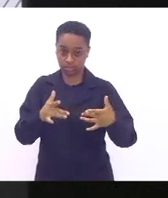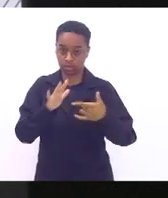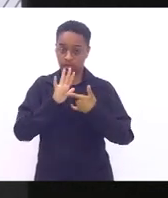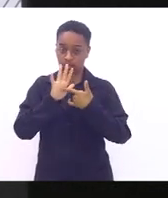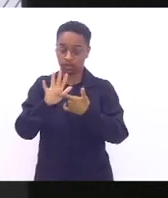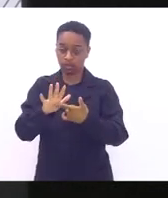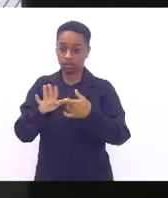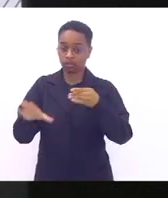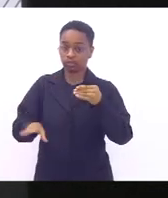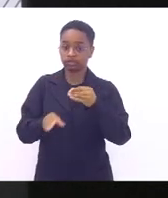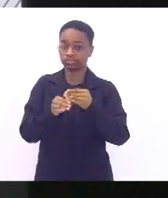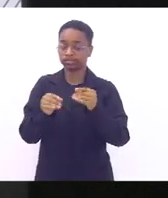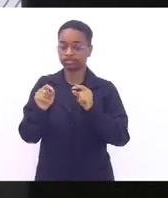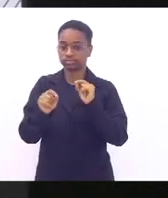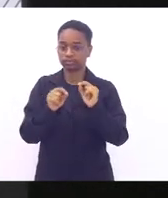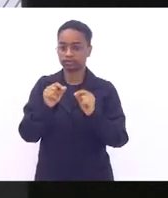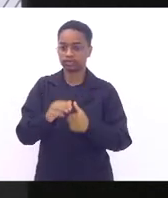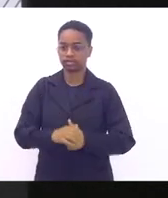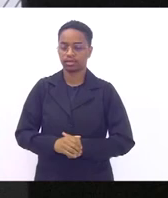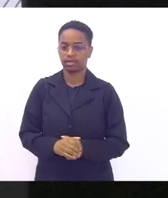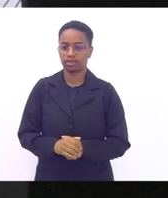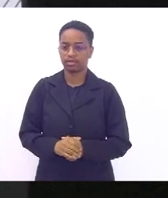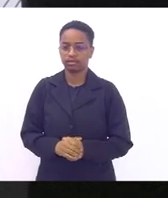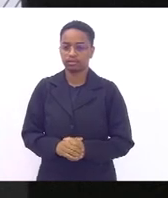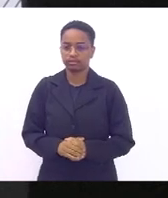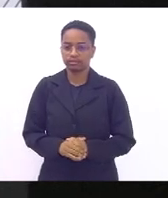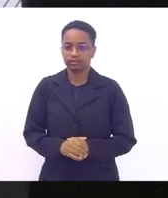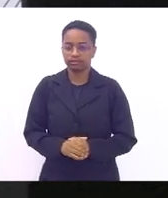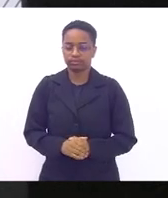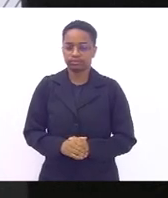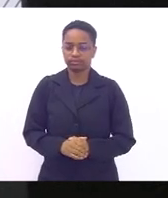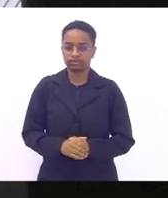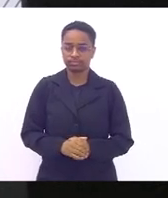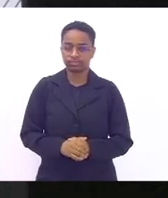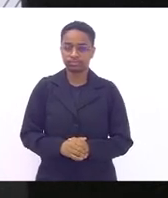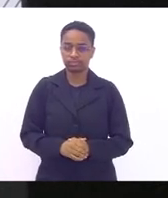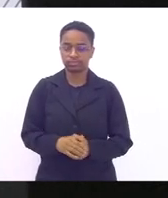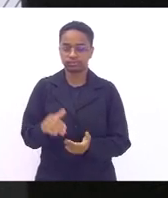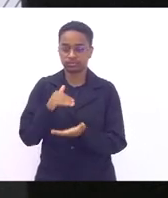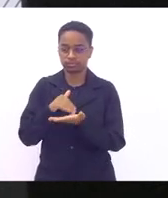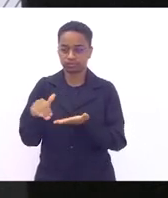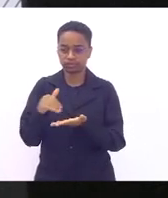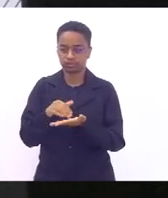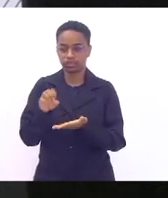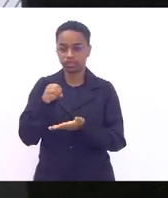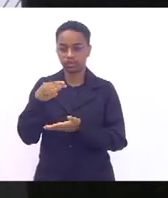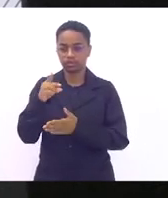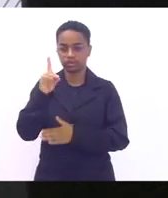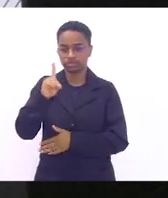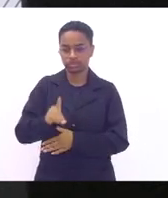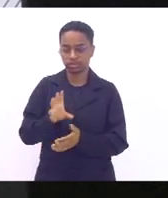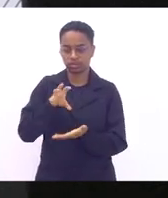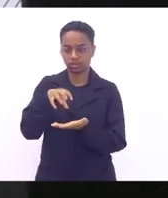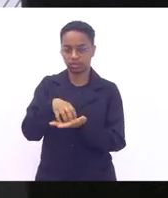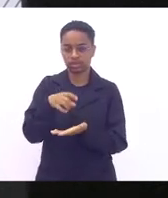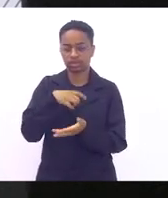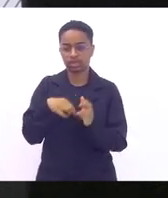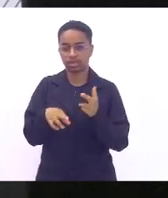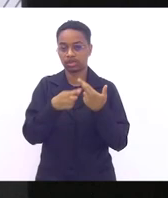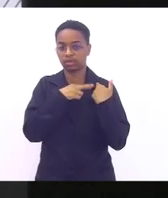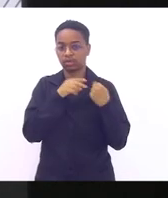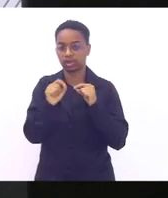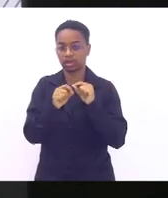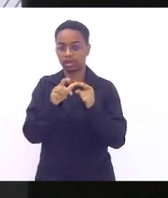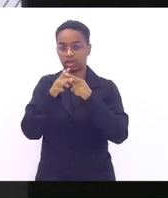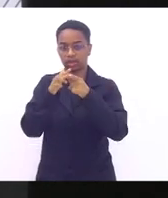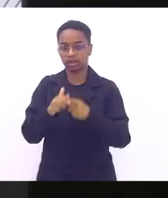estava incluído que o dono, né, o munícipe, o secretário, ou o diretor da unidade, seria responsável pela